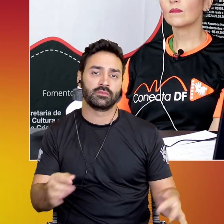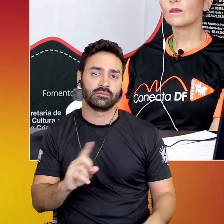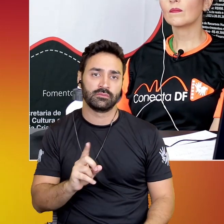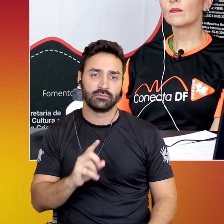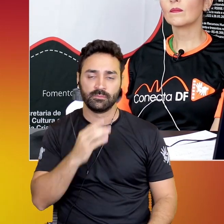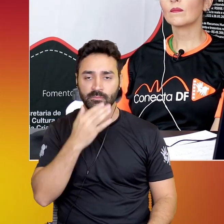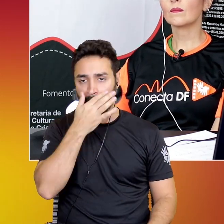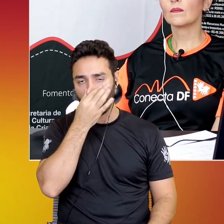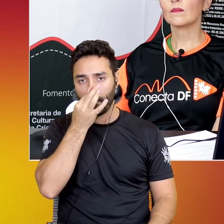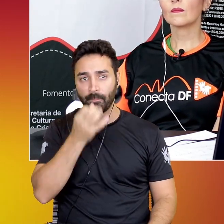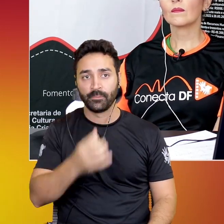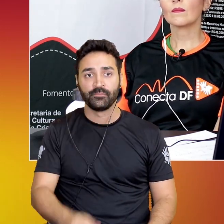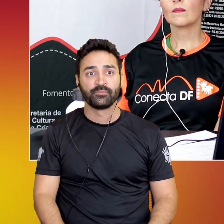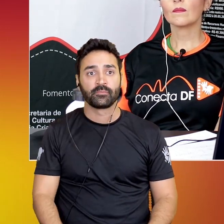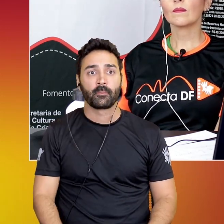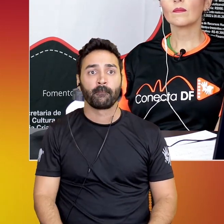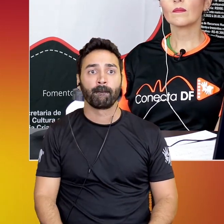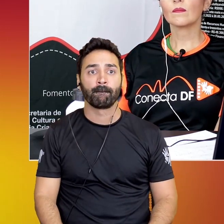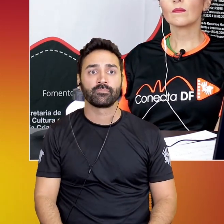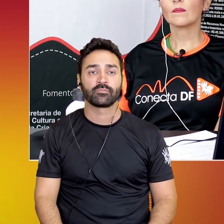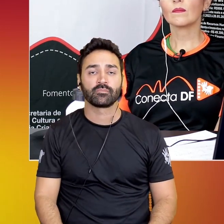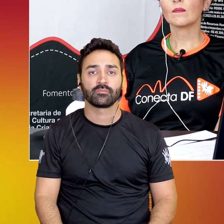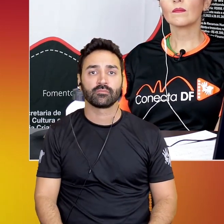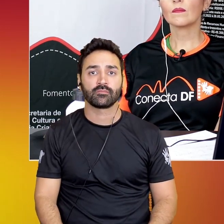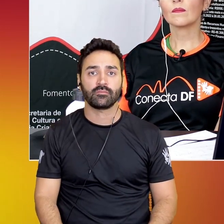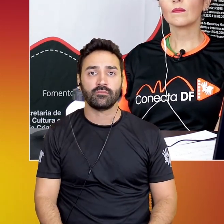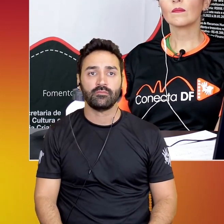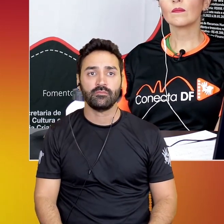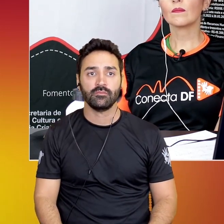integral. Também